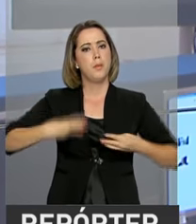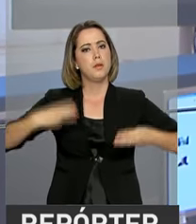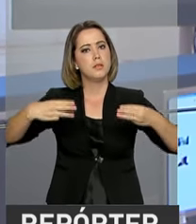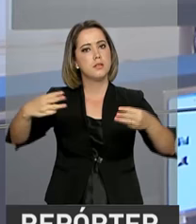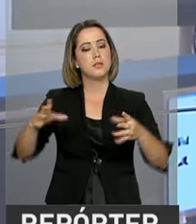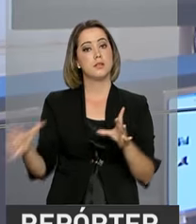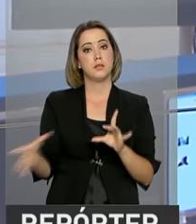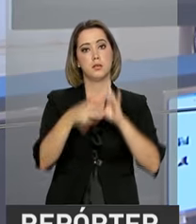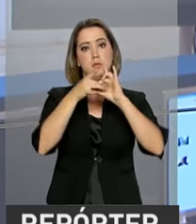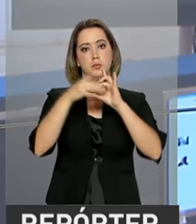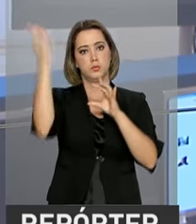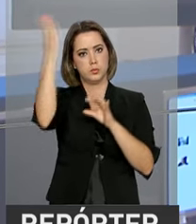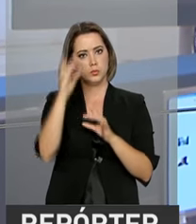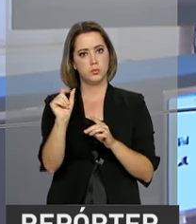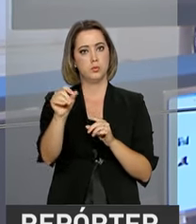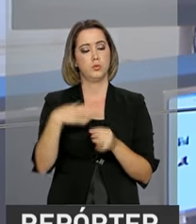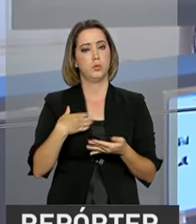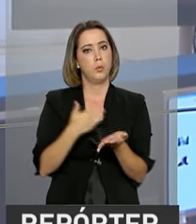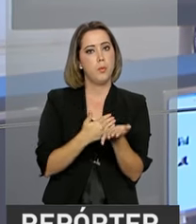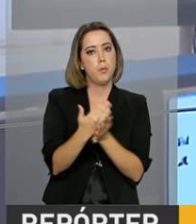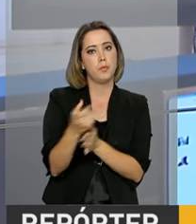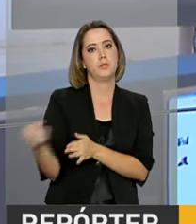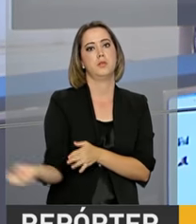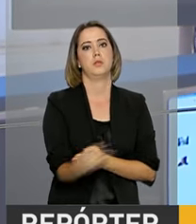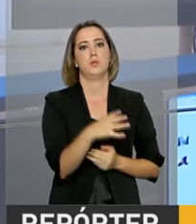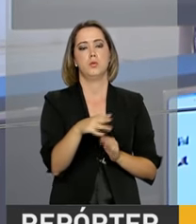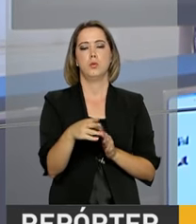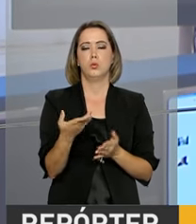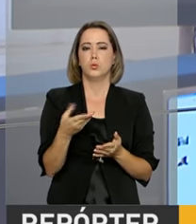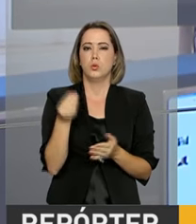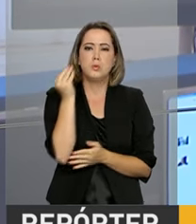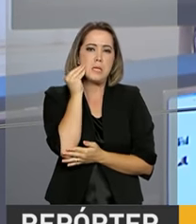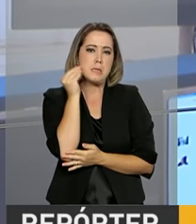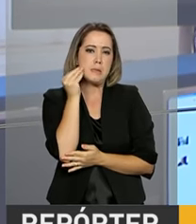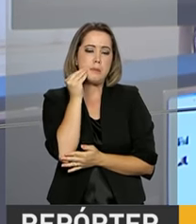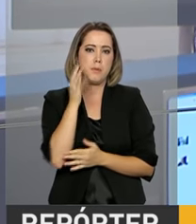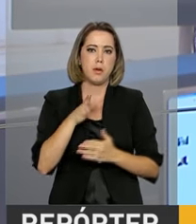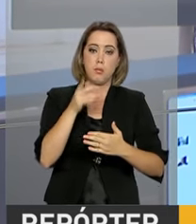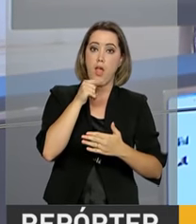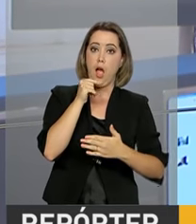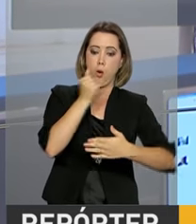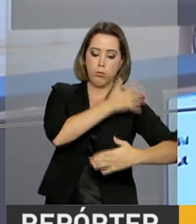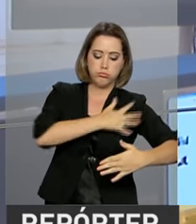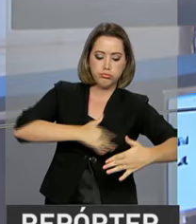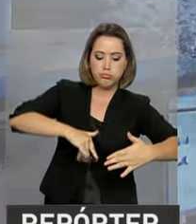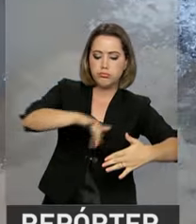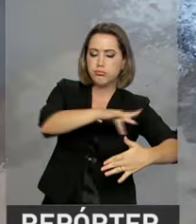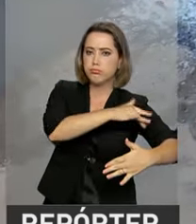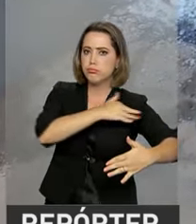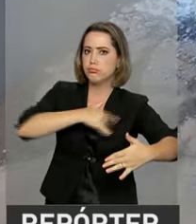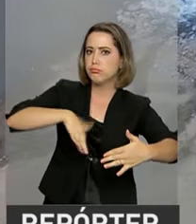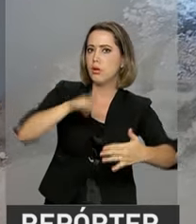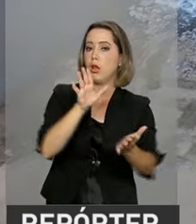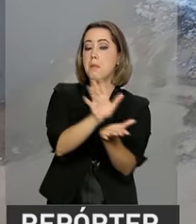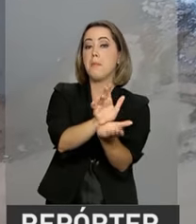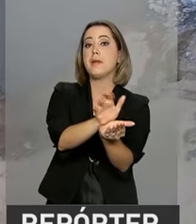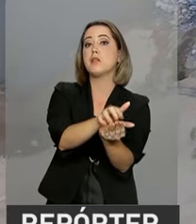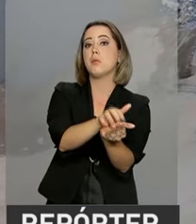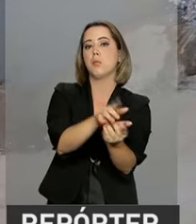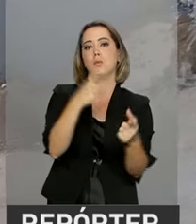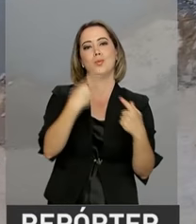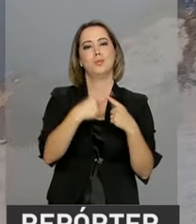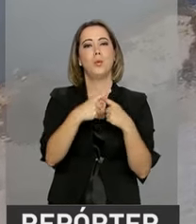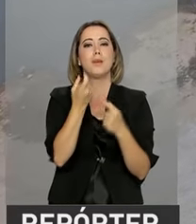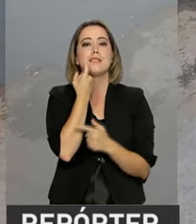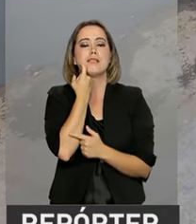Integração Nacional inicia uma nova fase de testes da barragem de Barreiro em Sertânia Pernambuco na última sexta-feira foi